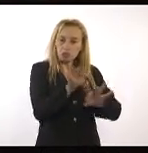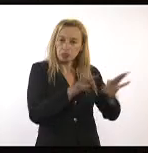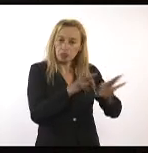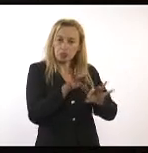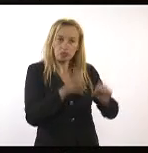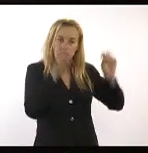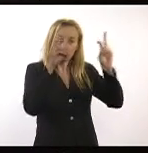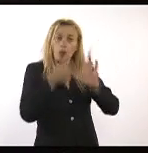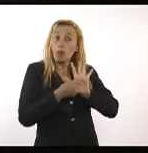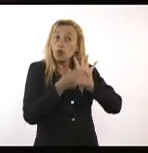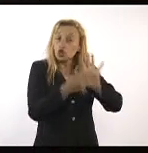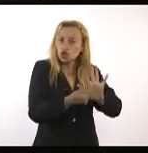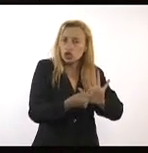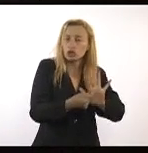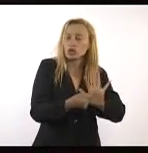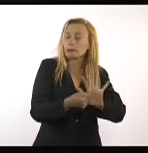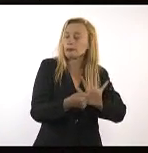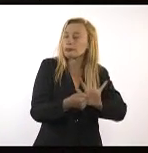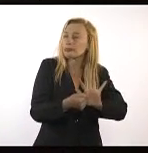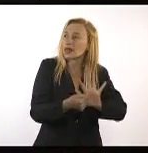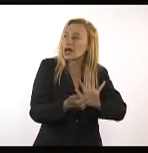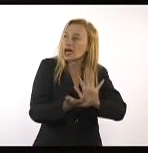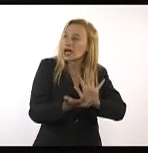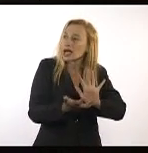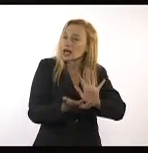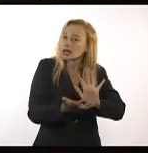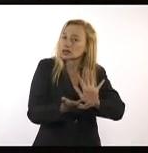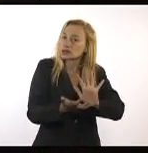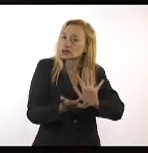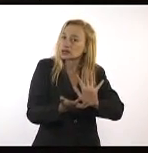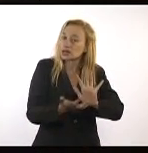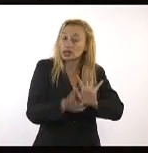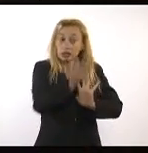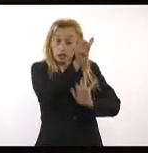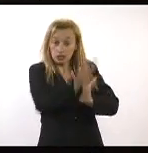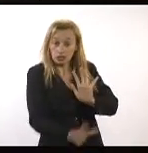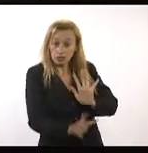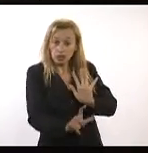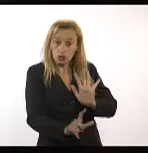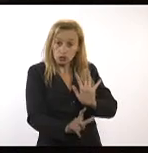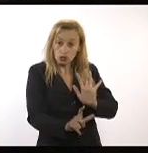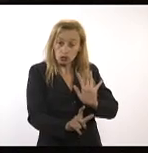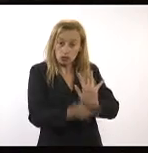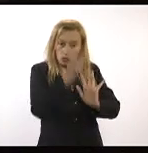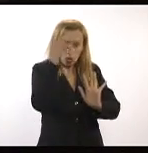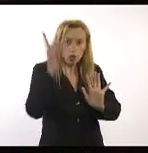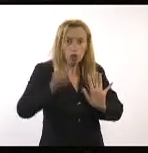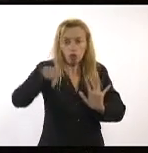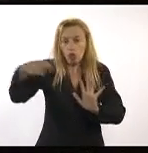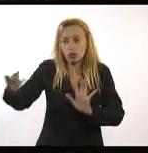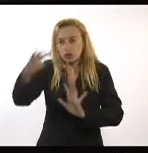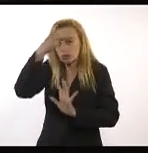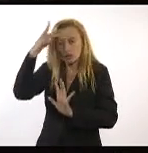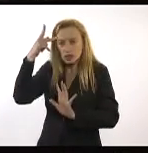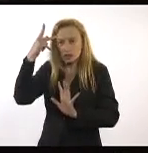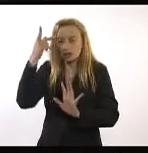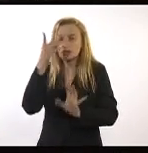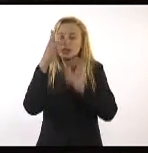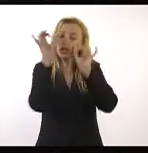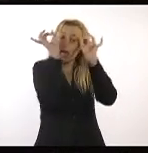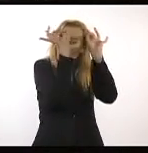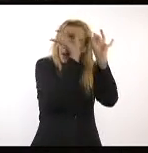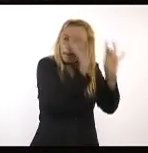e é mostrando que tanto essa pessoa como outras e outras estão sendo